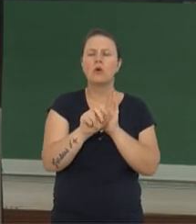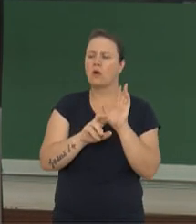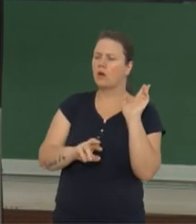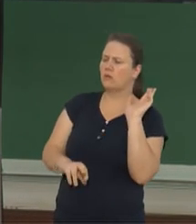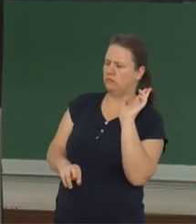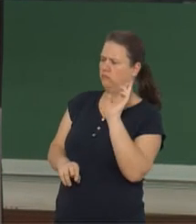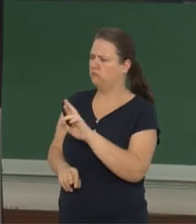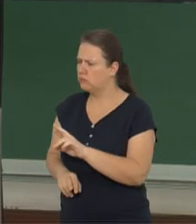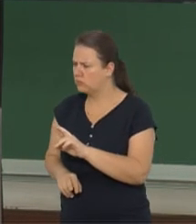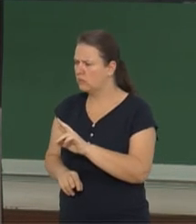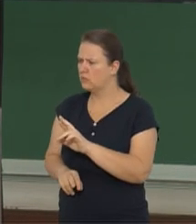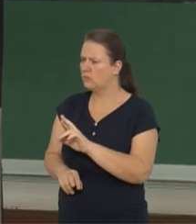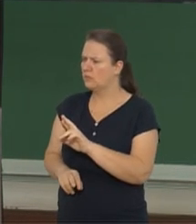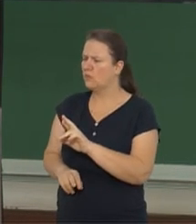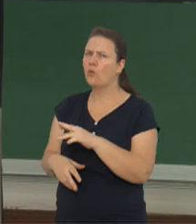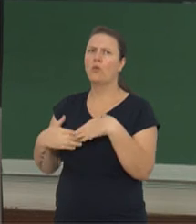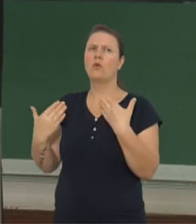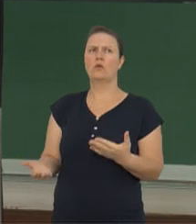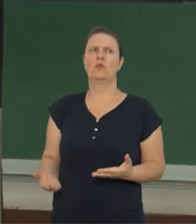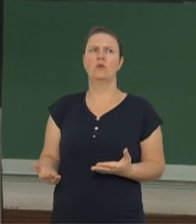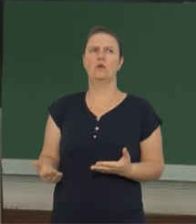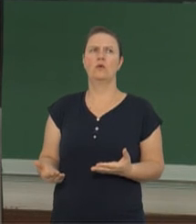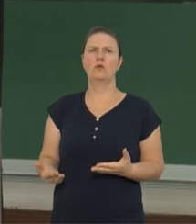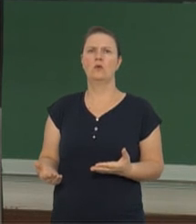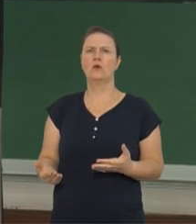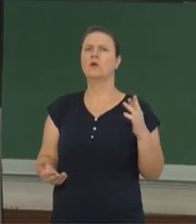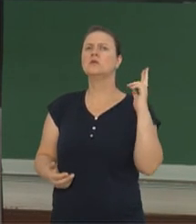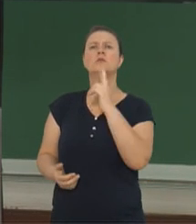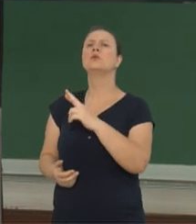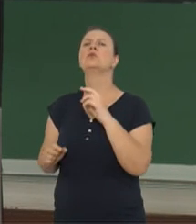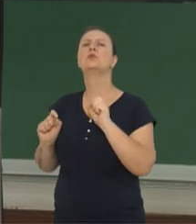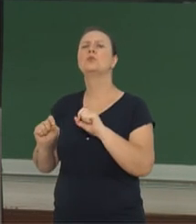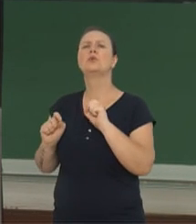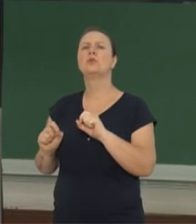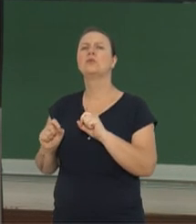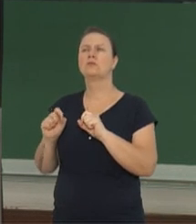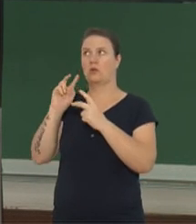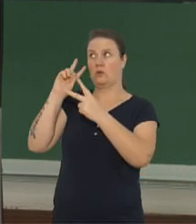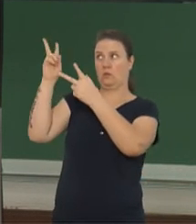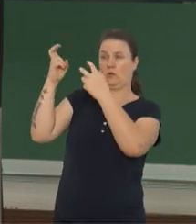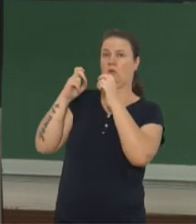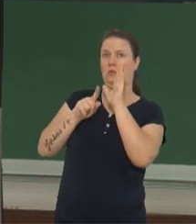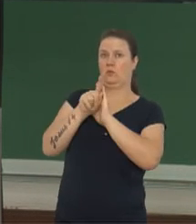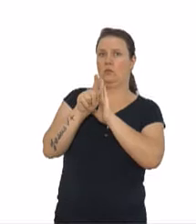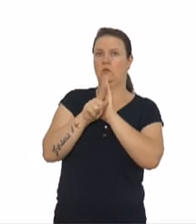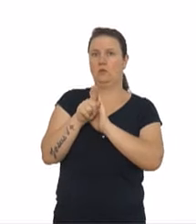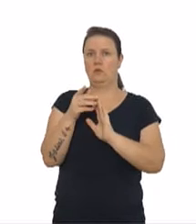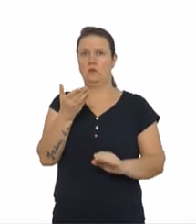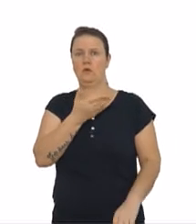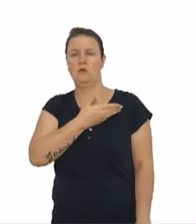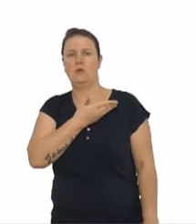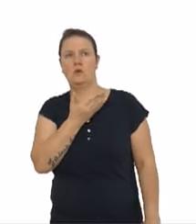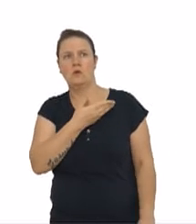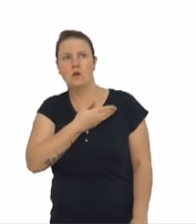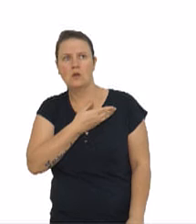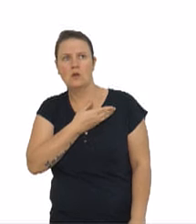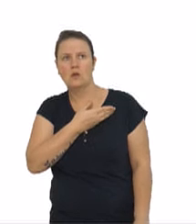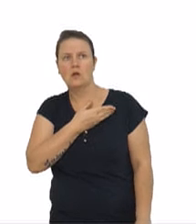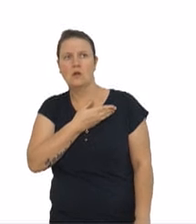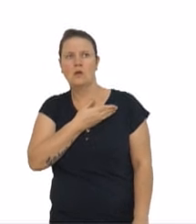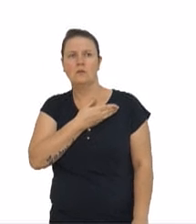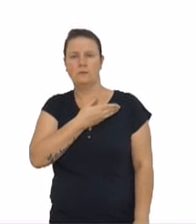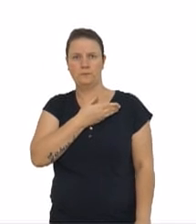contestou? O que é a Real Academia? O que ela respondeu para ele? Mira a pergunta. Amigos de la RAE, ¿se